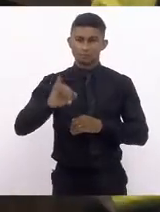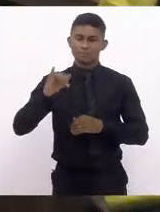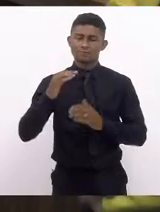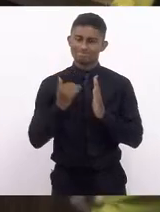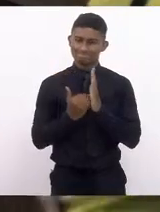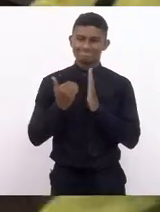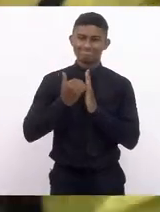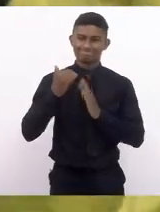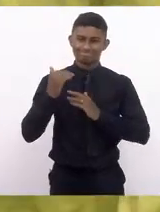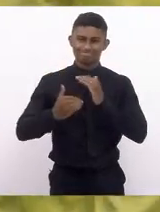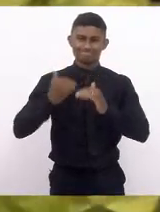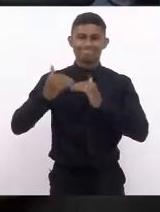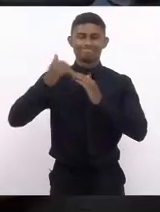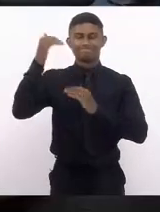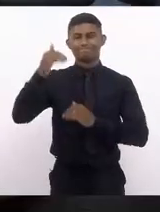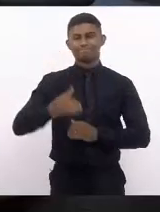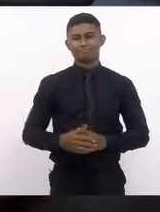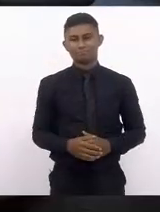mais